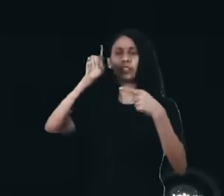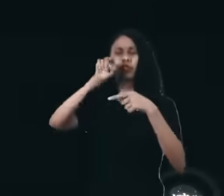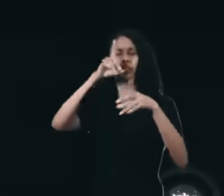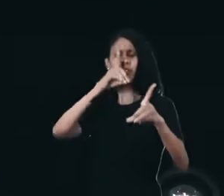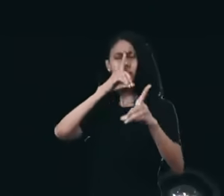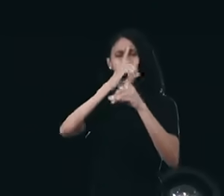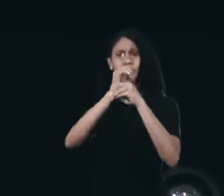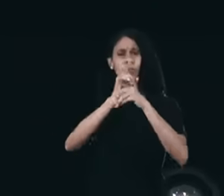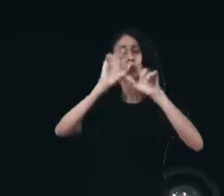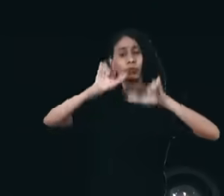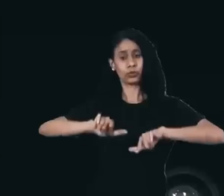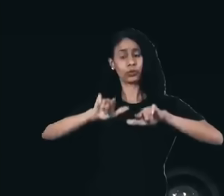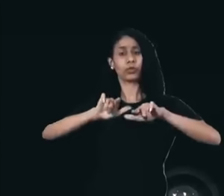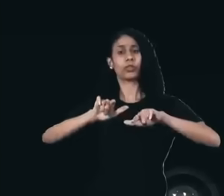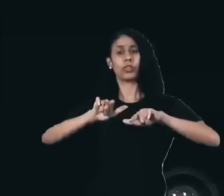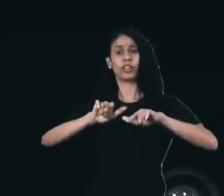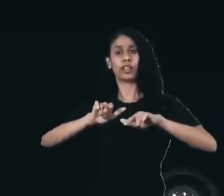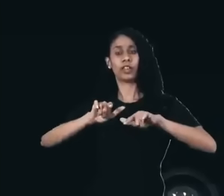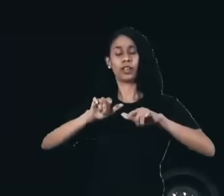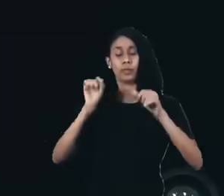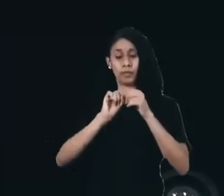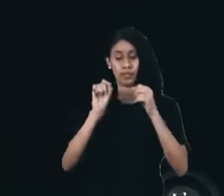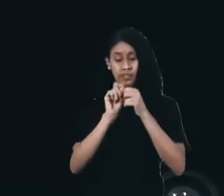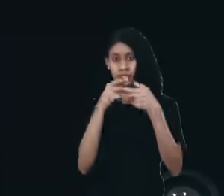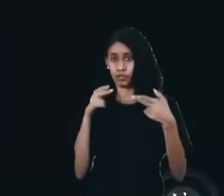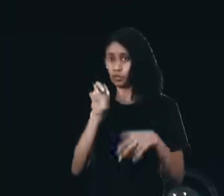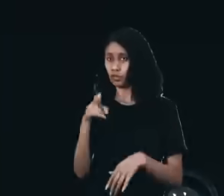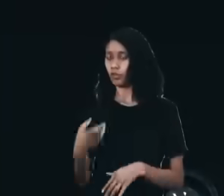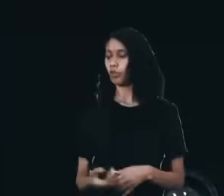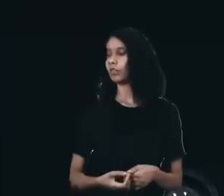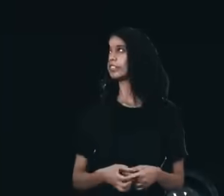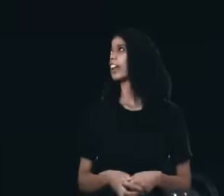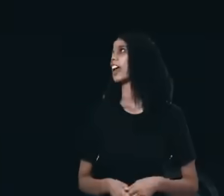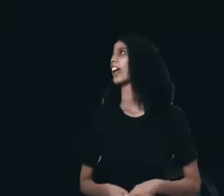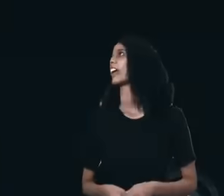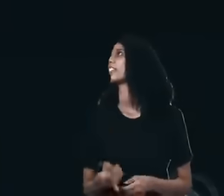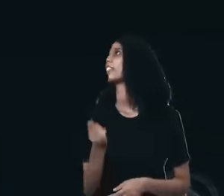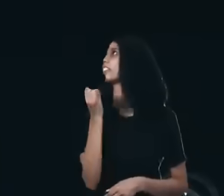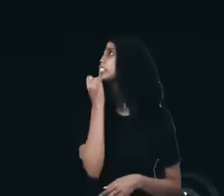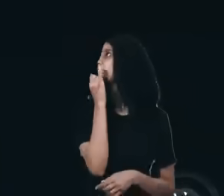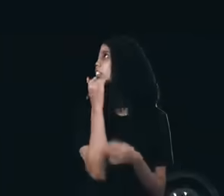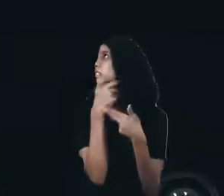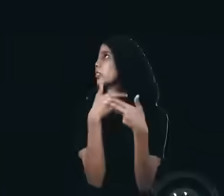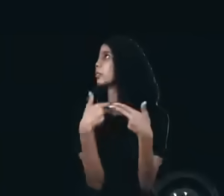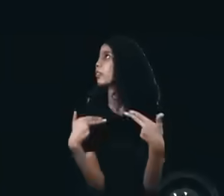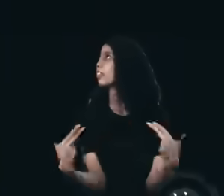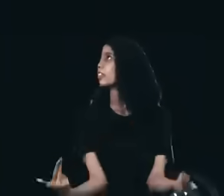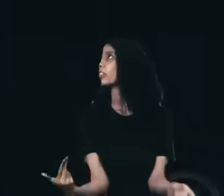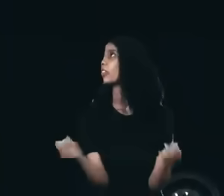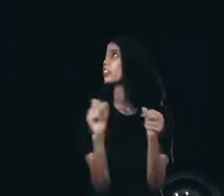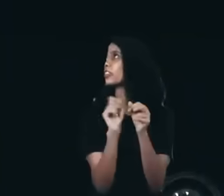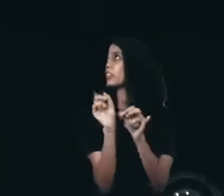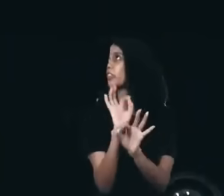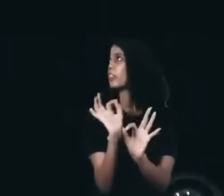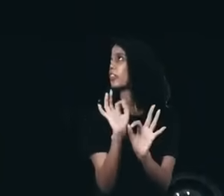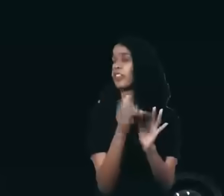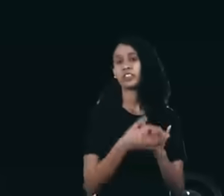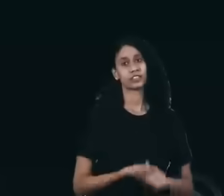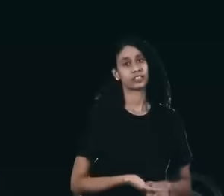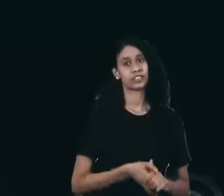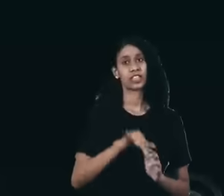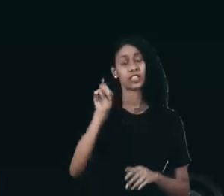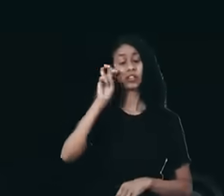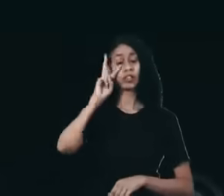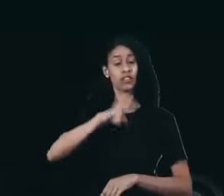em disponibilidade ou em desculpas. Quando Deus estiver te observando, Ele vai ver uma mulher